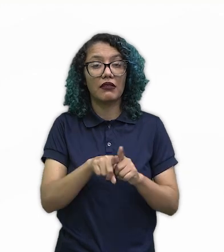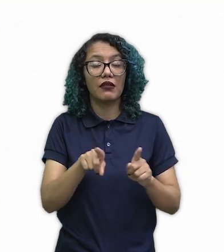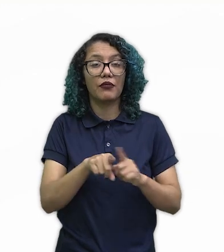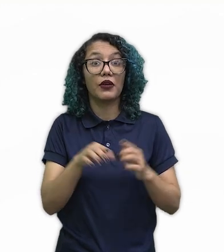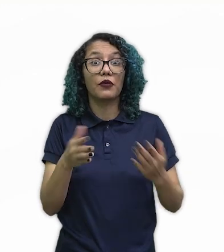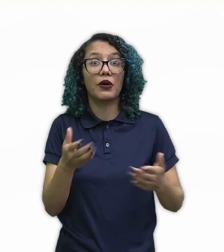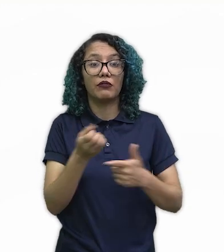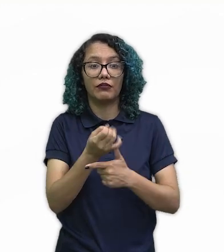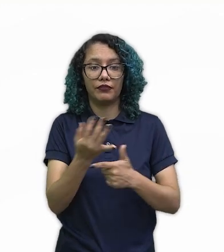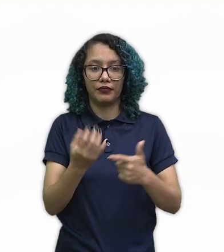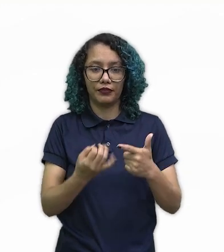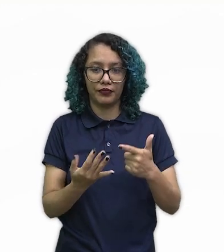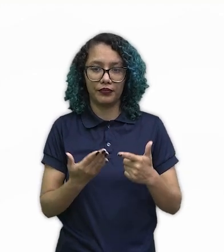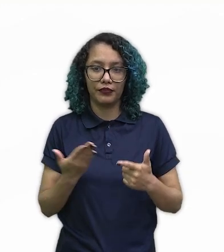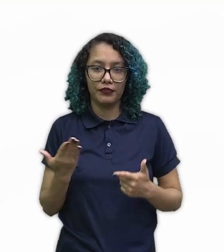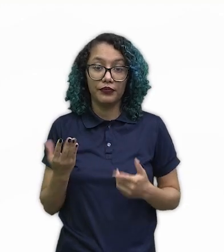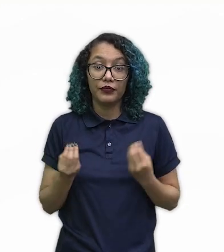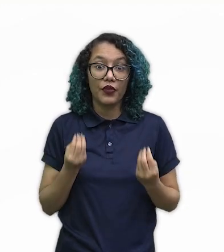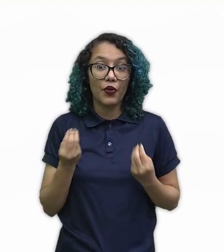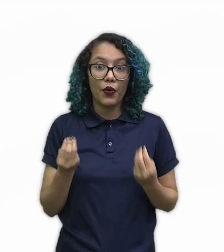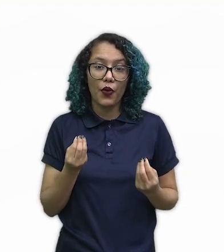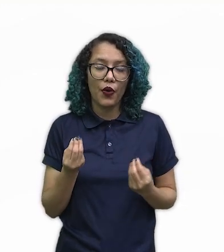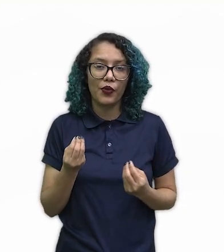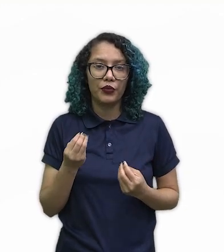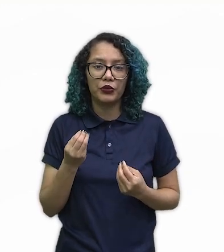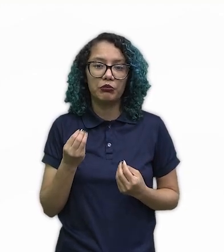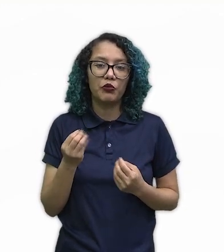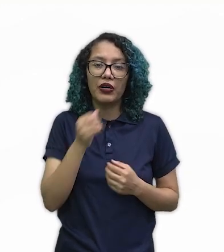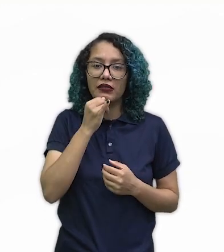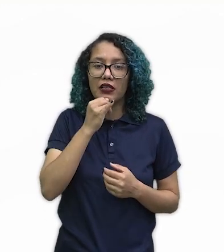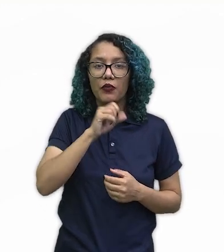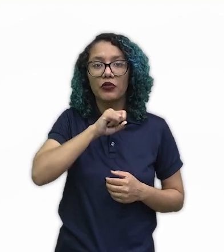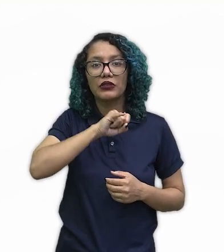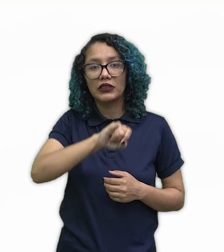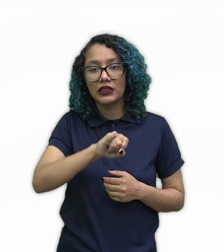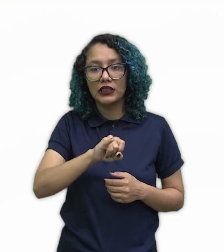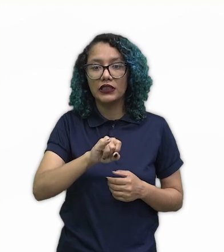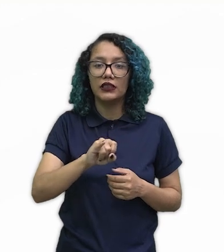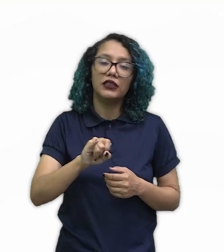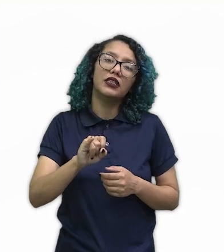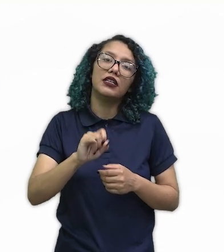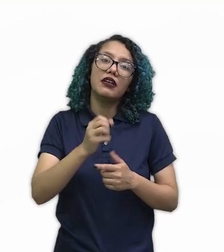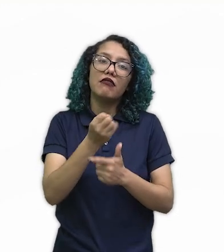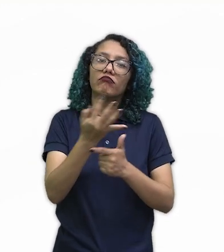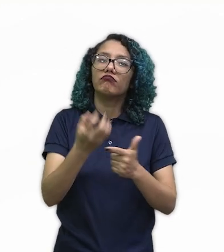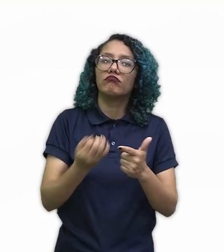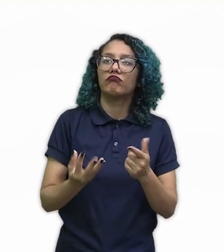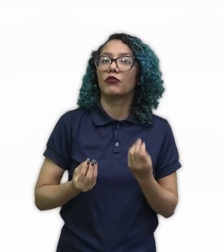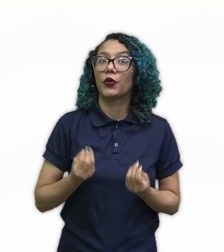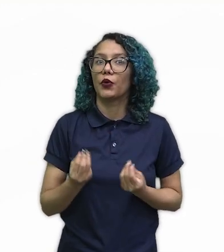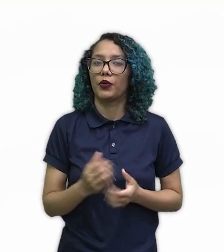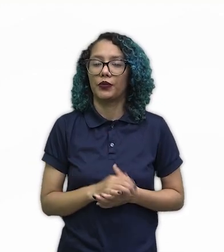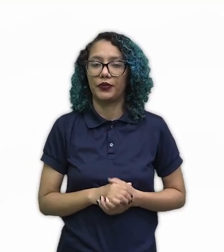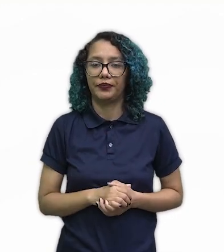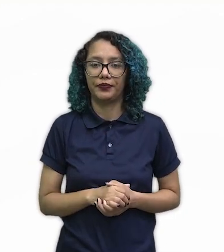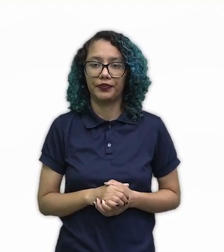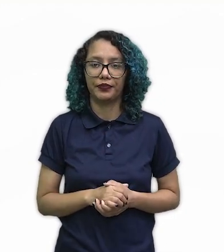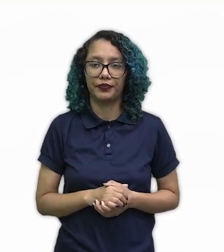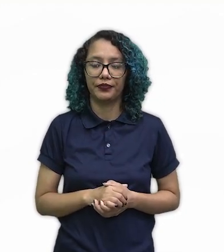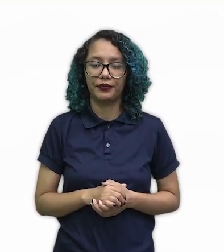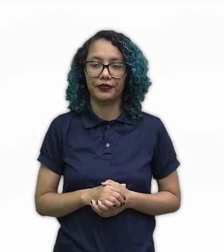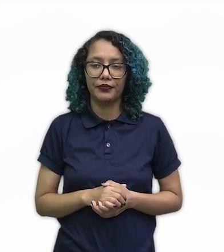fração, certo? Olha como ficaria se usasse na forma de fração. Você ficaria aqui, ó, que o juro é